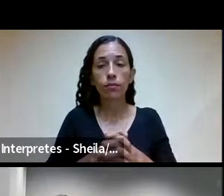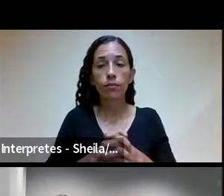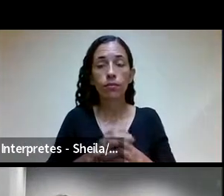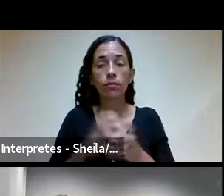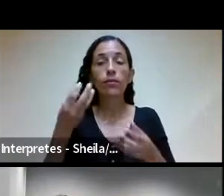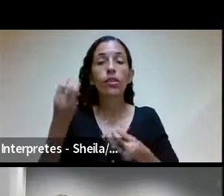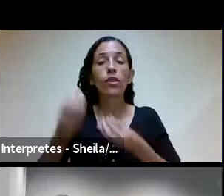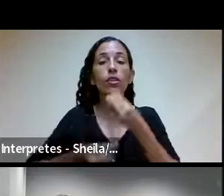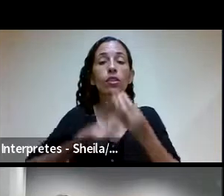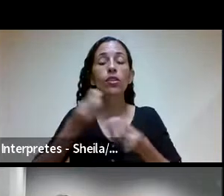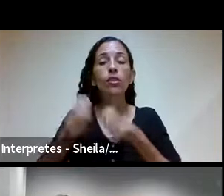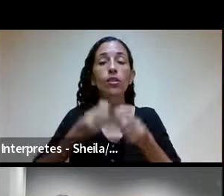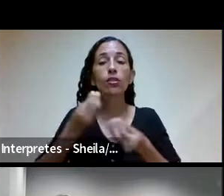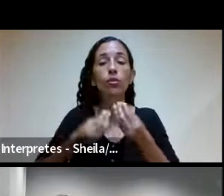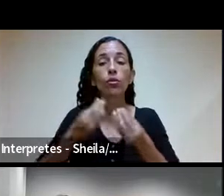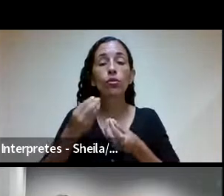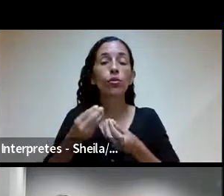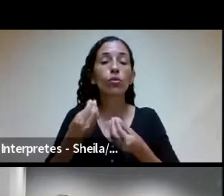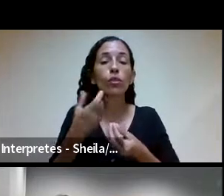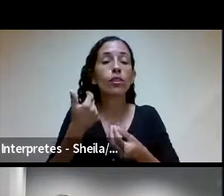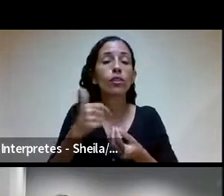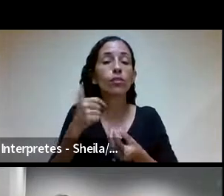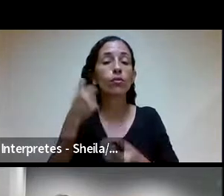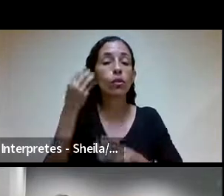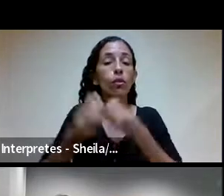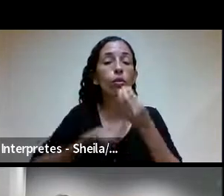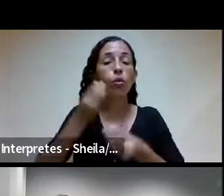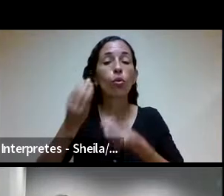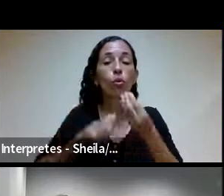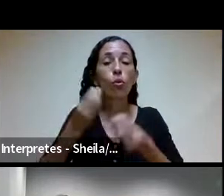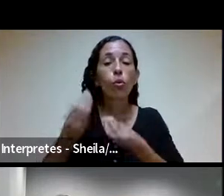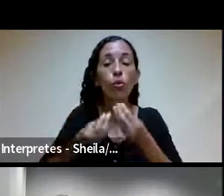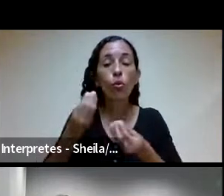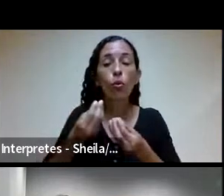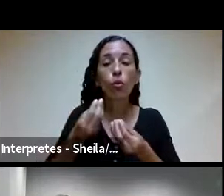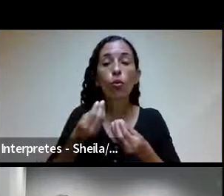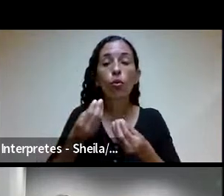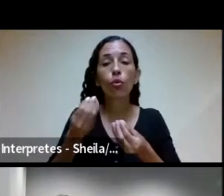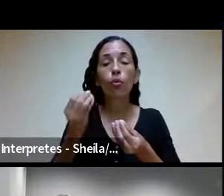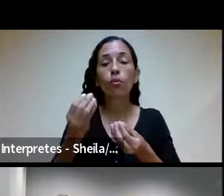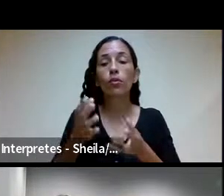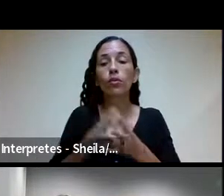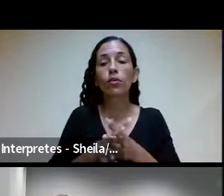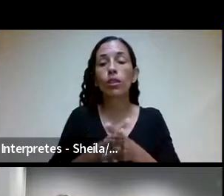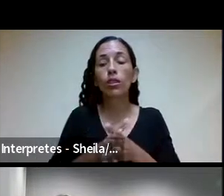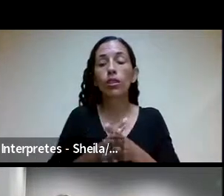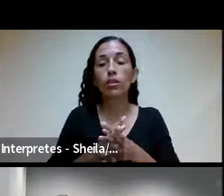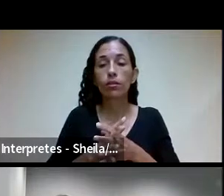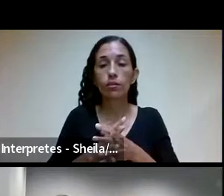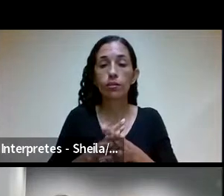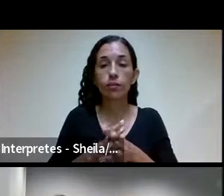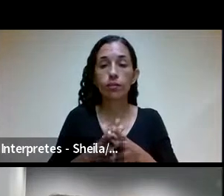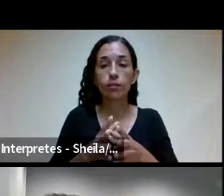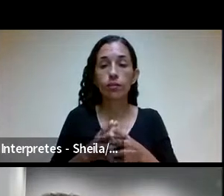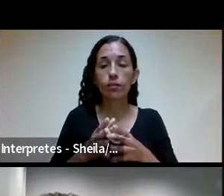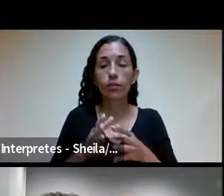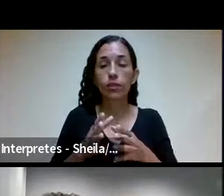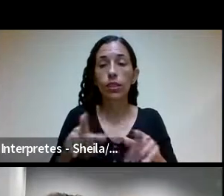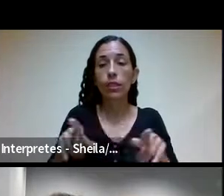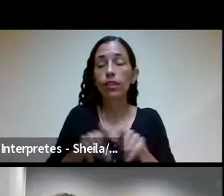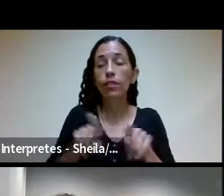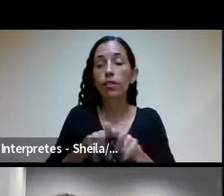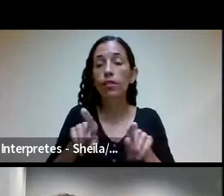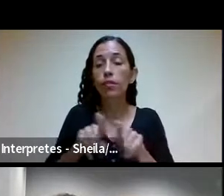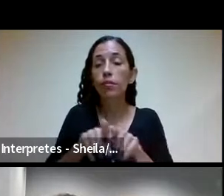induzir a segura conclusão de que houve o registro de candidaturas com o intuito deliberado de burlar a política afirmativa estabelecida no artigo